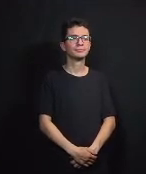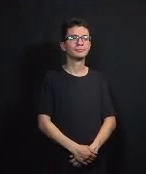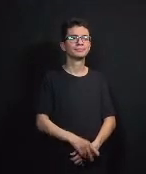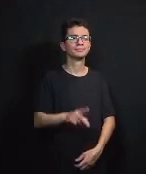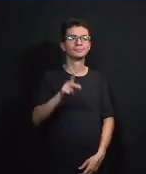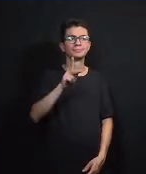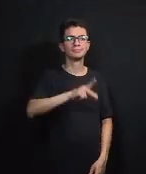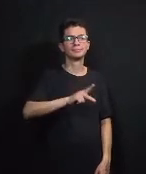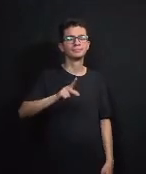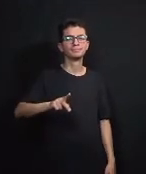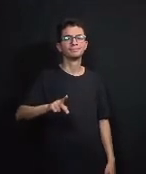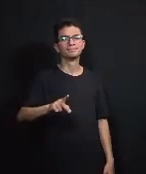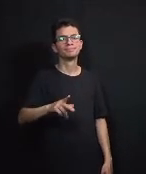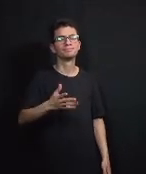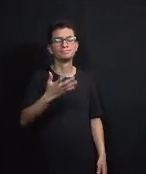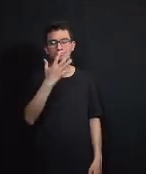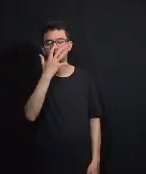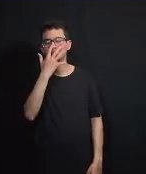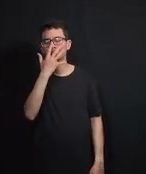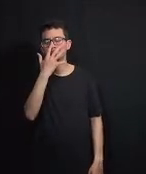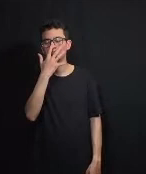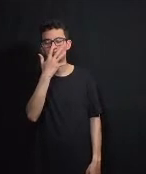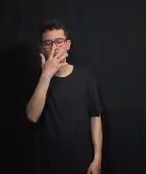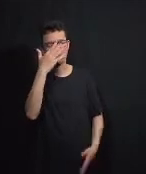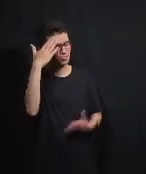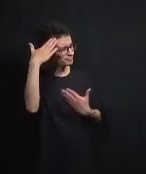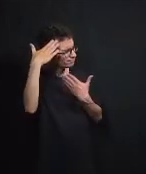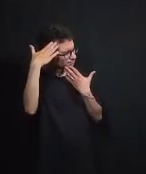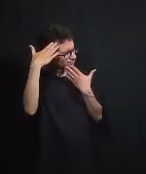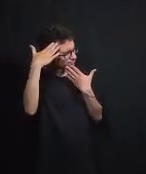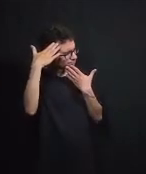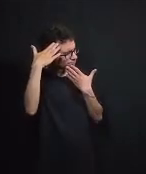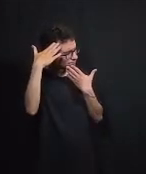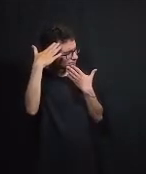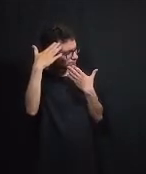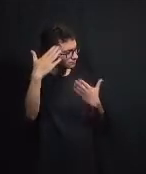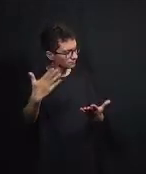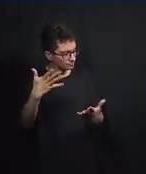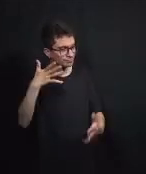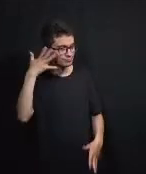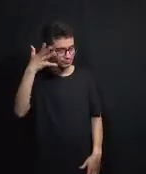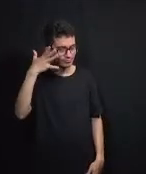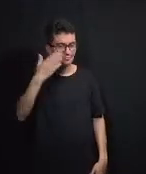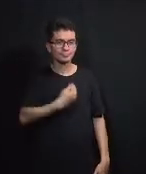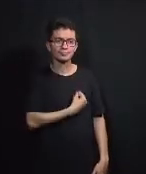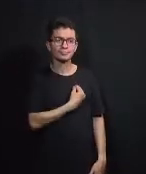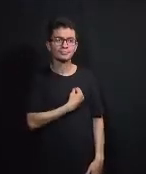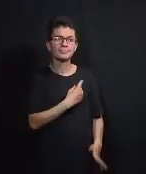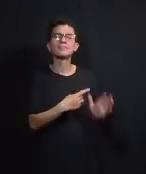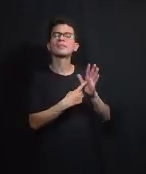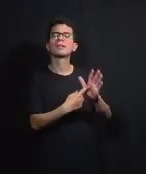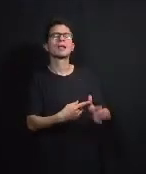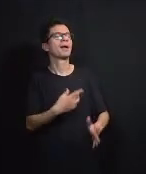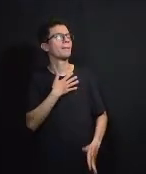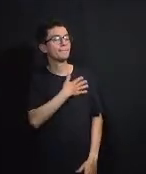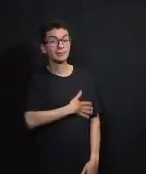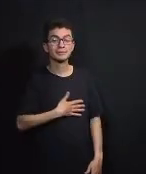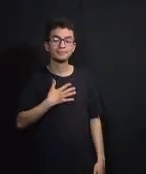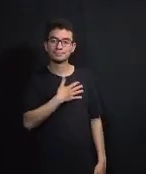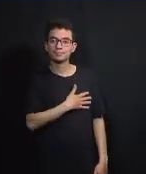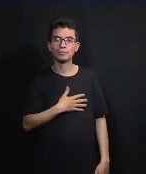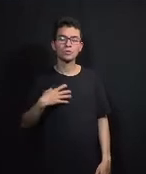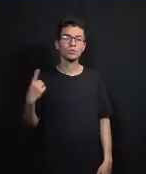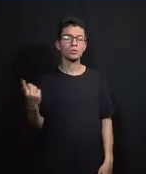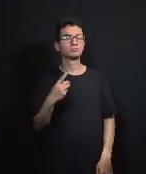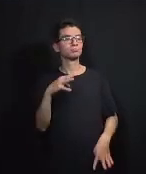Professor, que maravilha. Muito obrigada pela sua apresentação. Professor, é um prazer